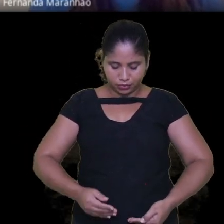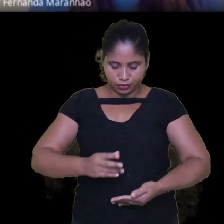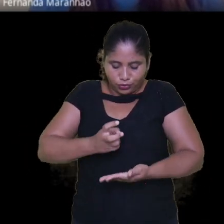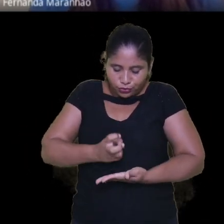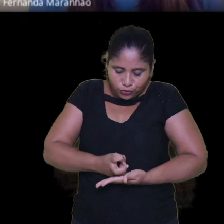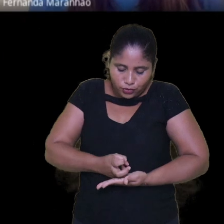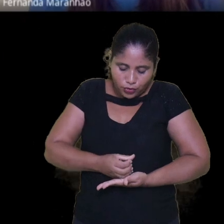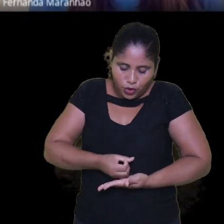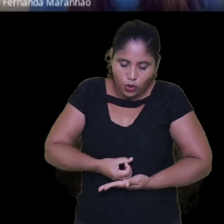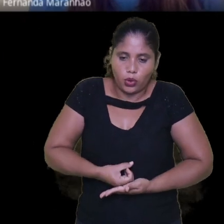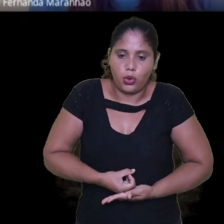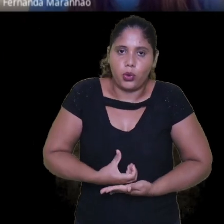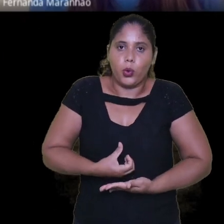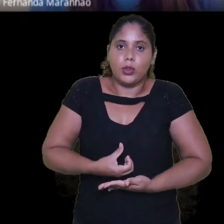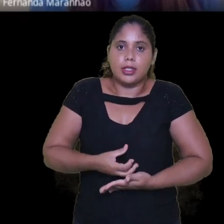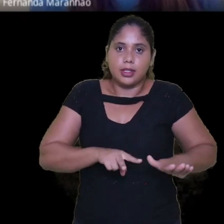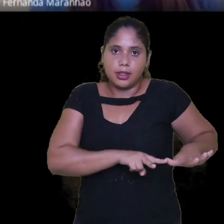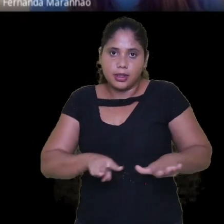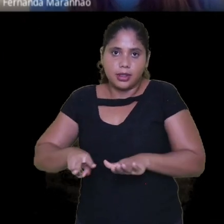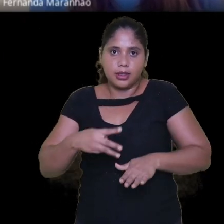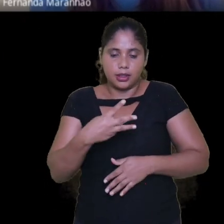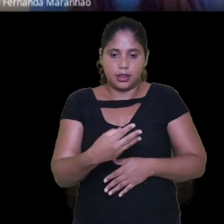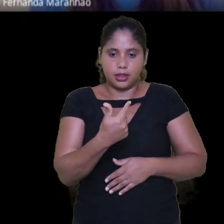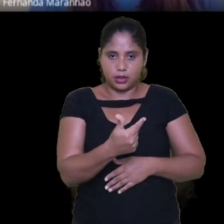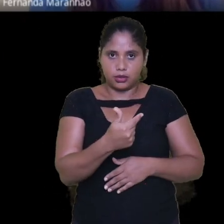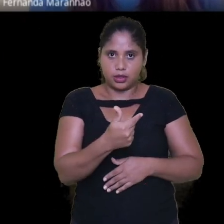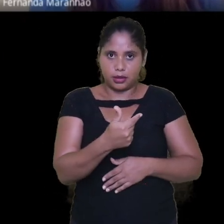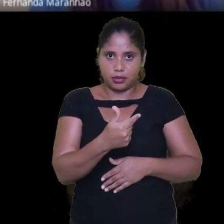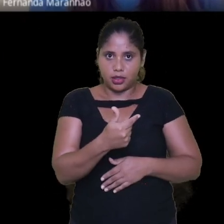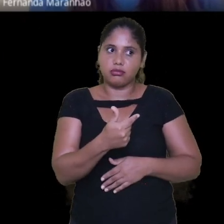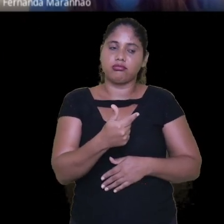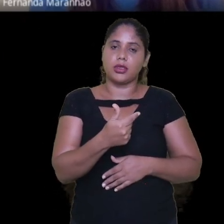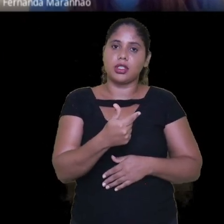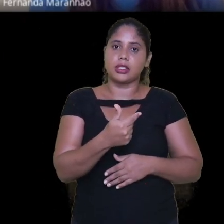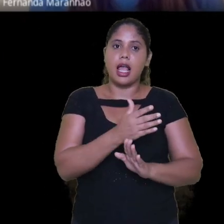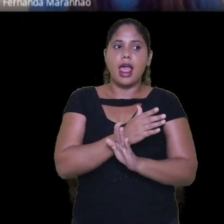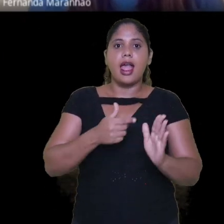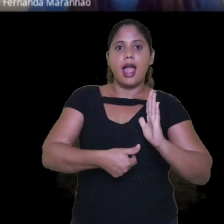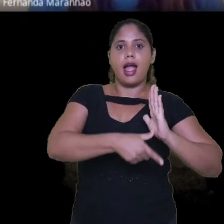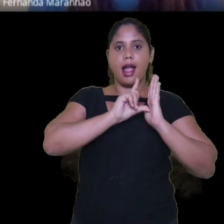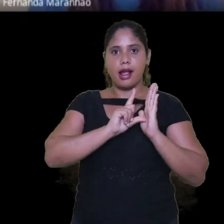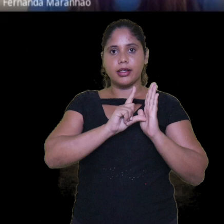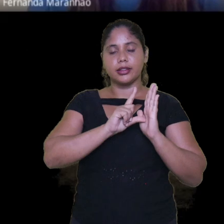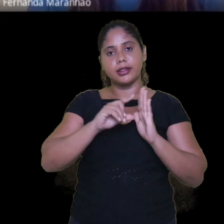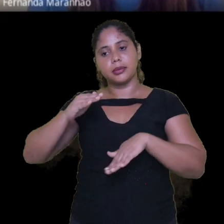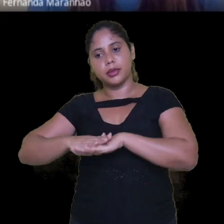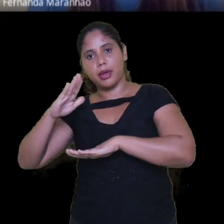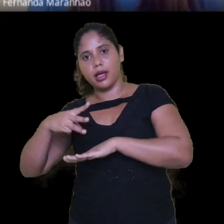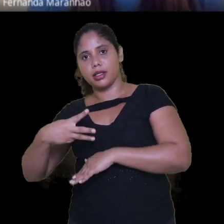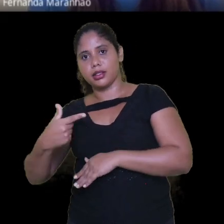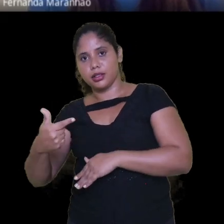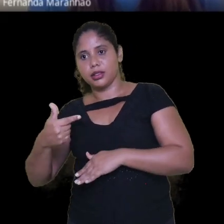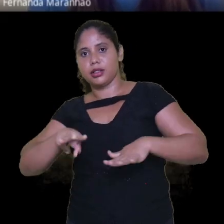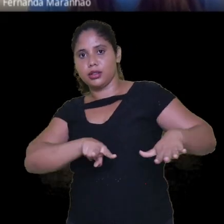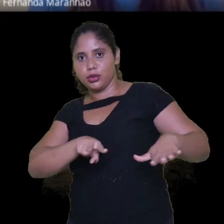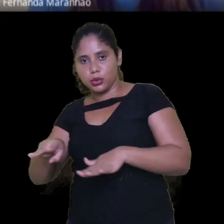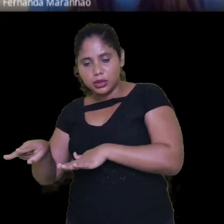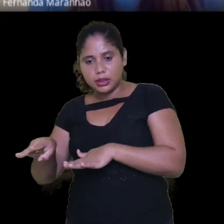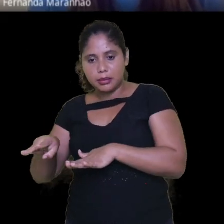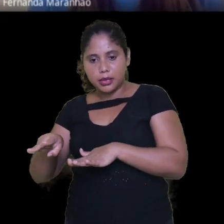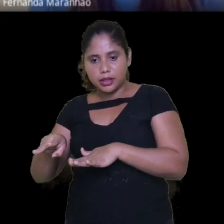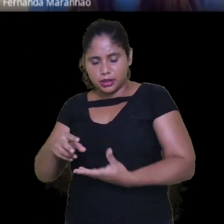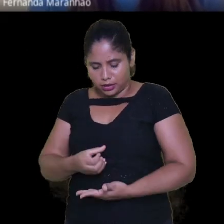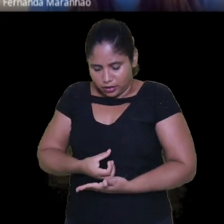quando é feita uma boa anamnese e são identificados fatores de risco clássicos para uma eventual restrição de crescimento, bem como no